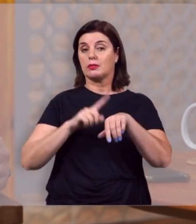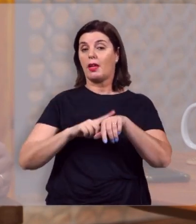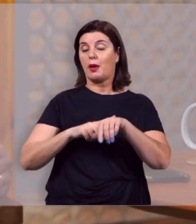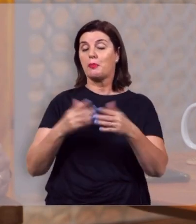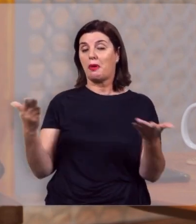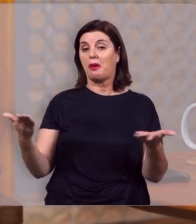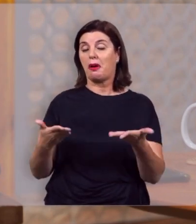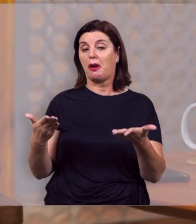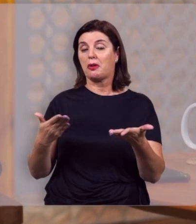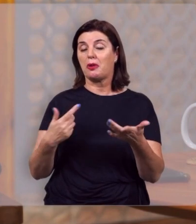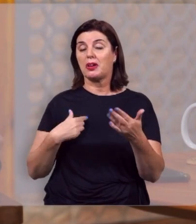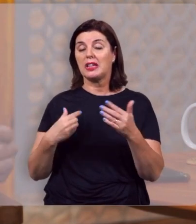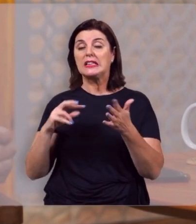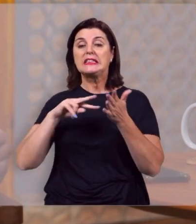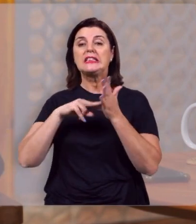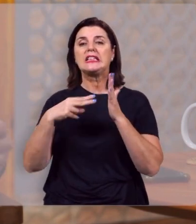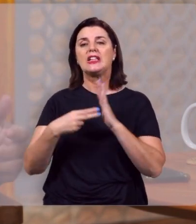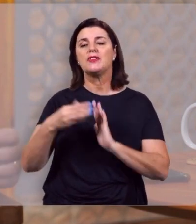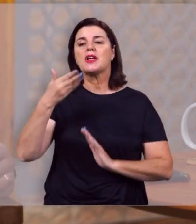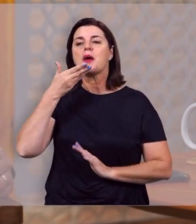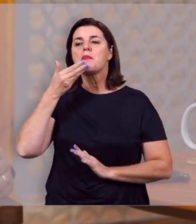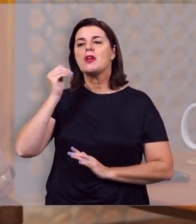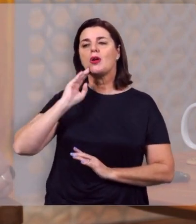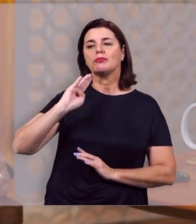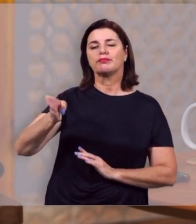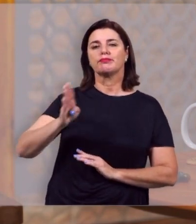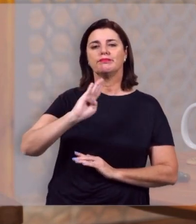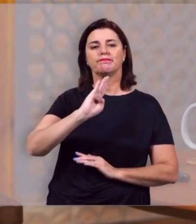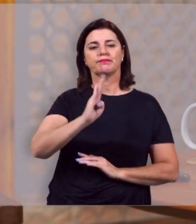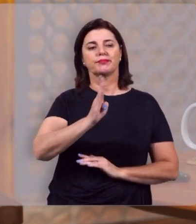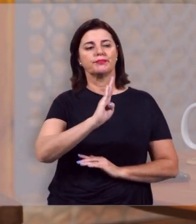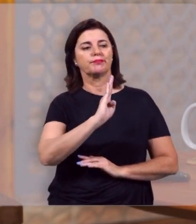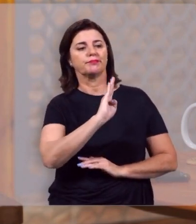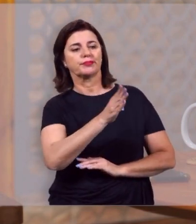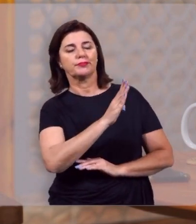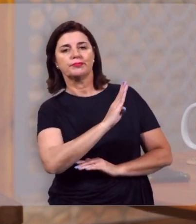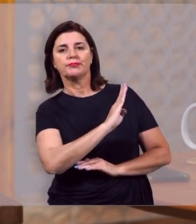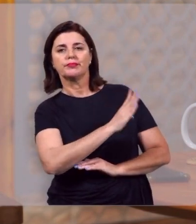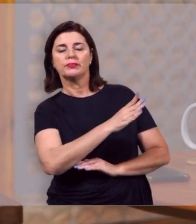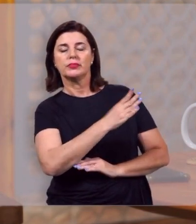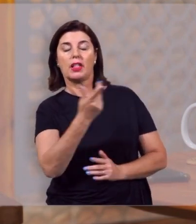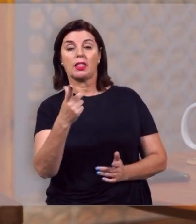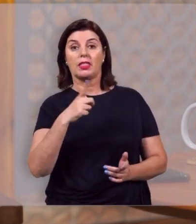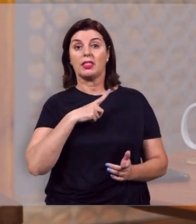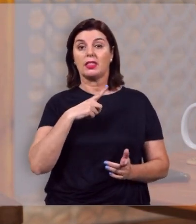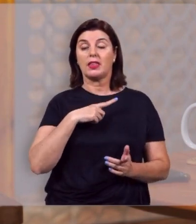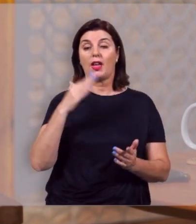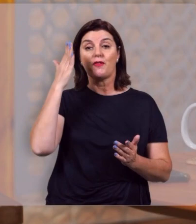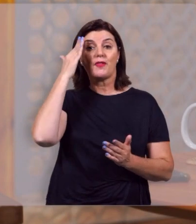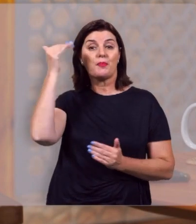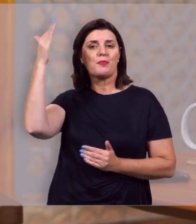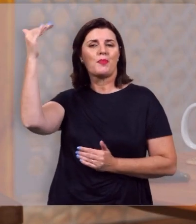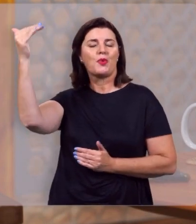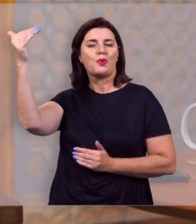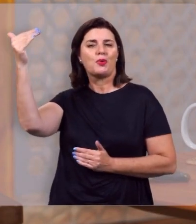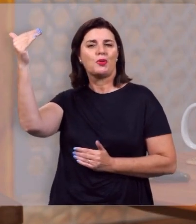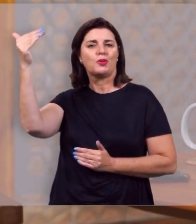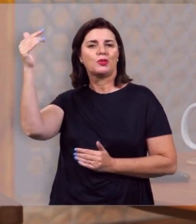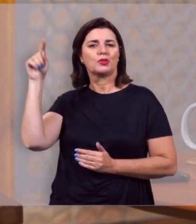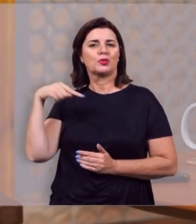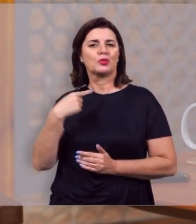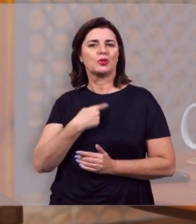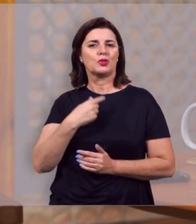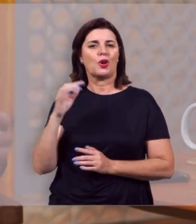tempo, isso tem a ver com ser melhor do que os outros, tem a ver com obter sucesso no